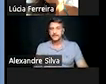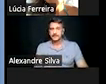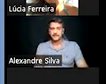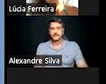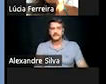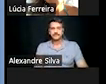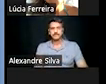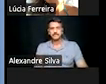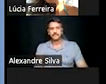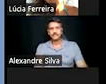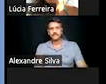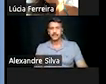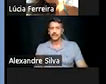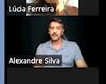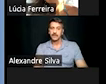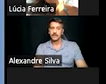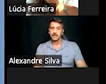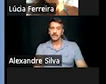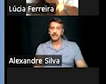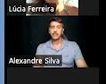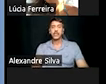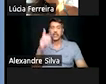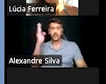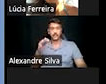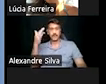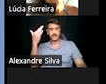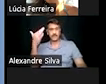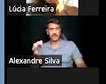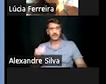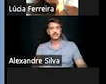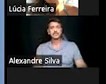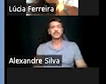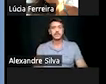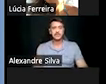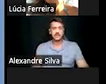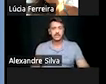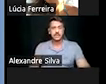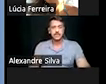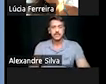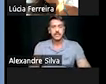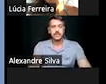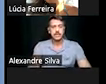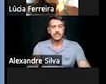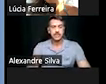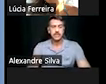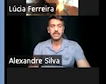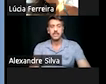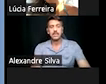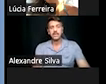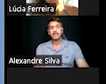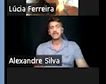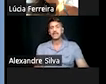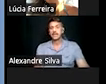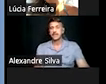hectares, ou seja, 1/10 daquilo que é o local autorizado pelo governo de exploração, em um dia